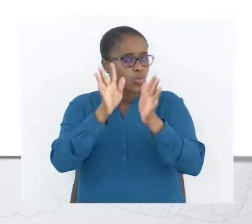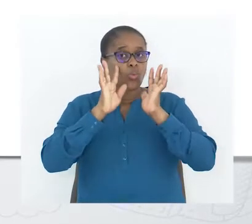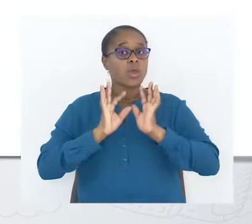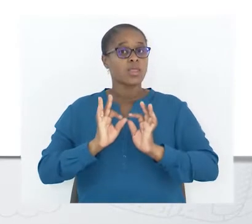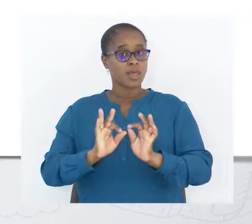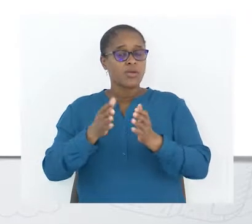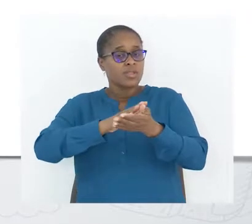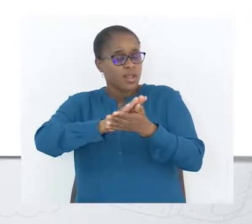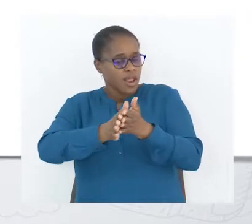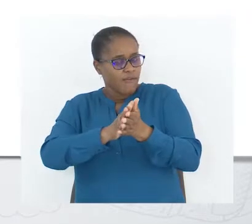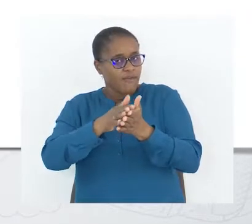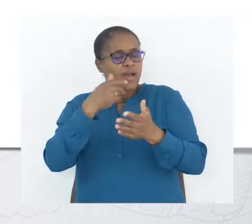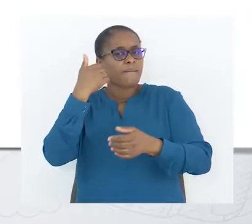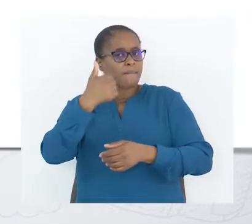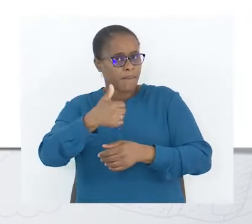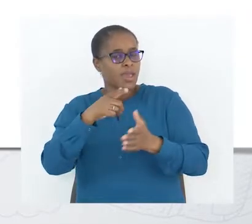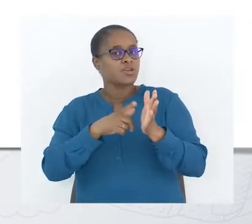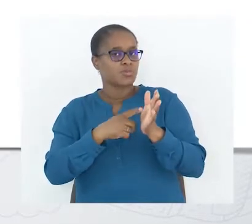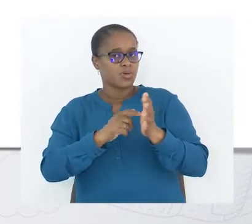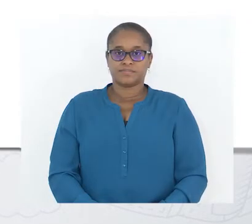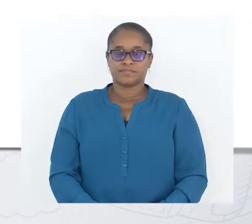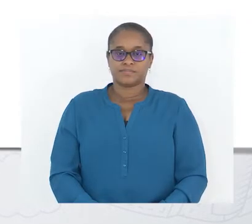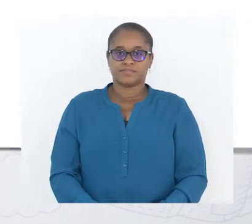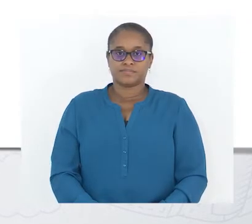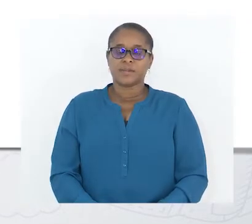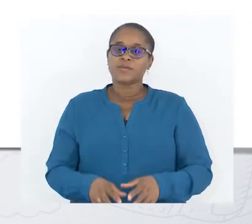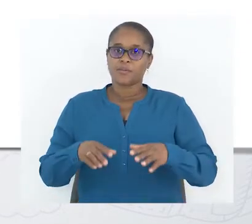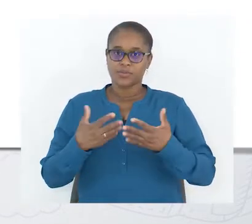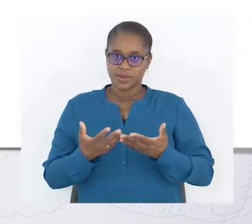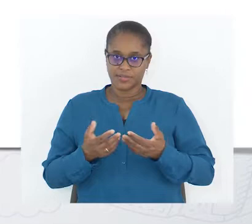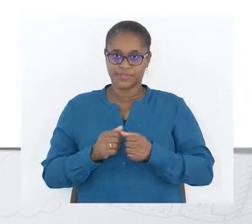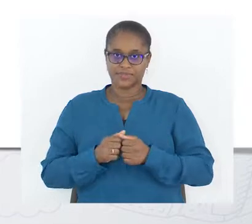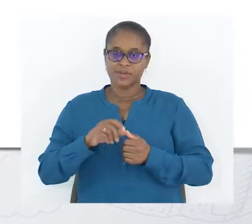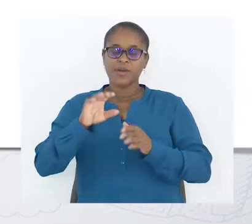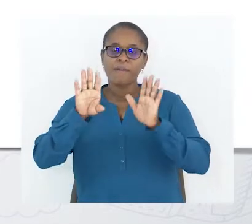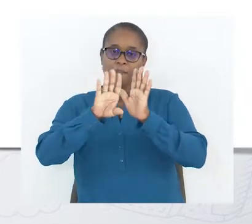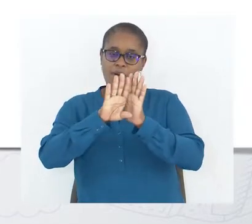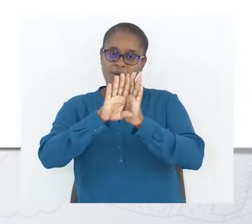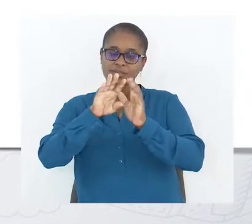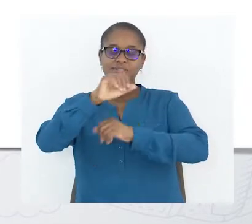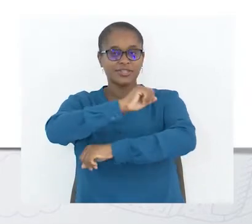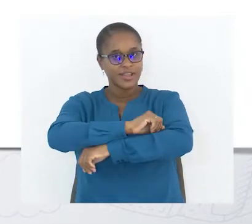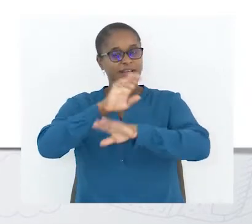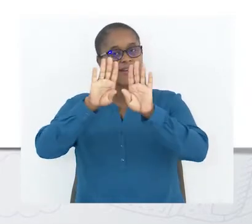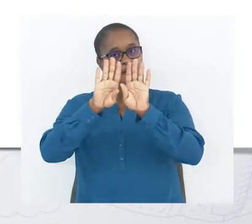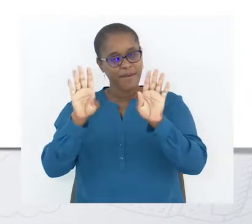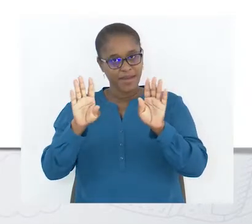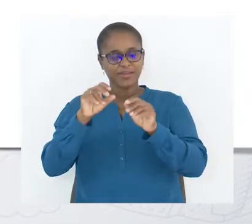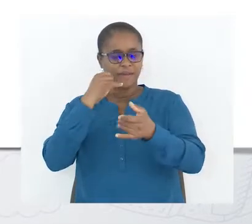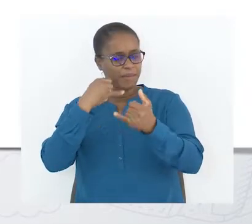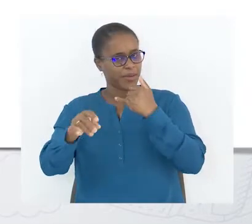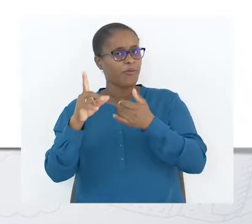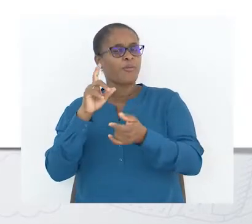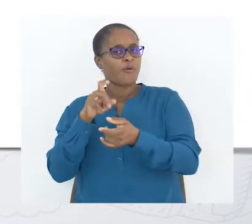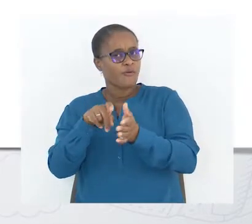cuidado de lavar bem as mãos. Portanto, portas e janelas abertas não são um perigo para o